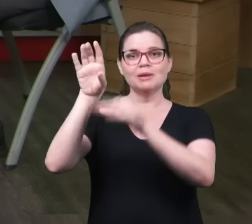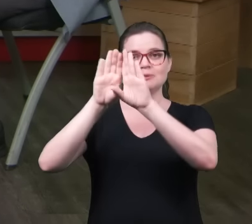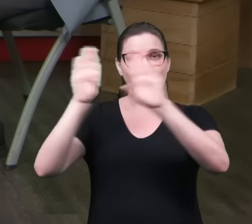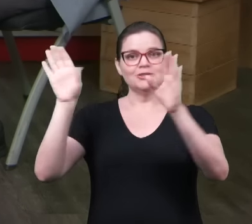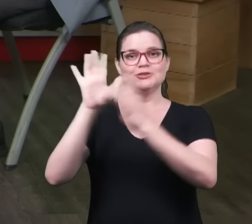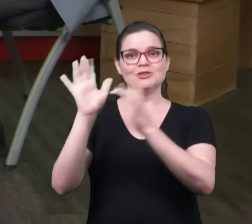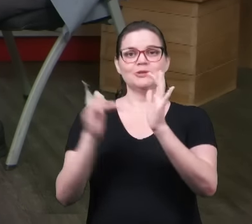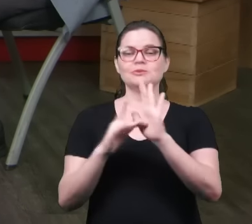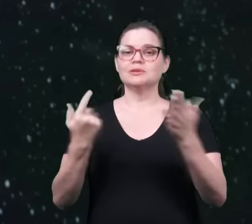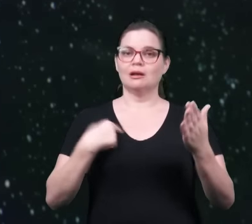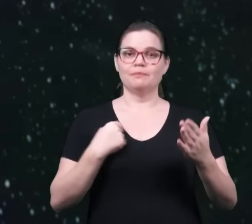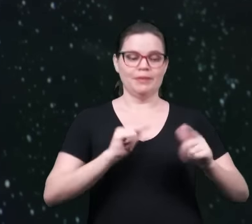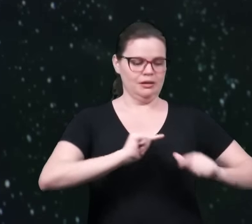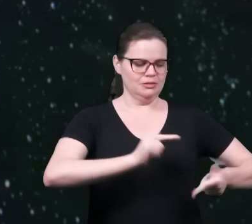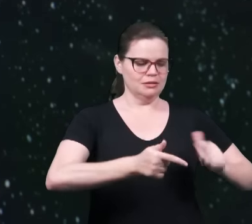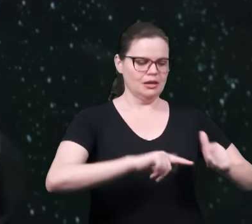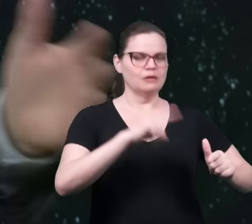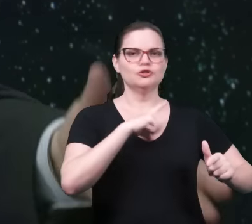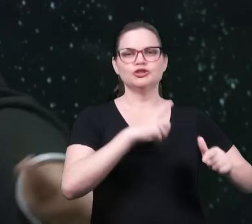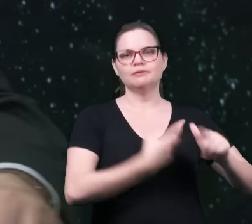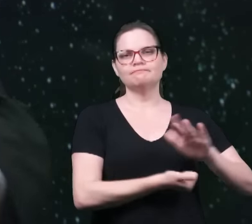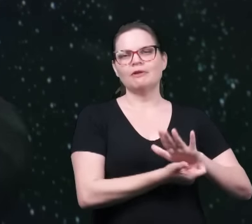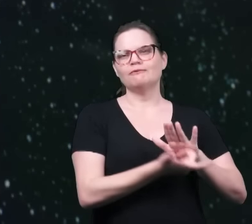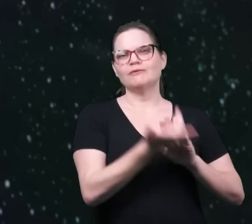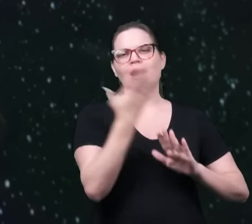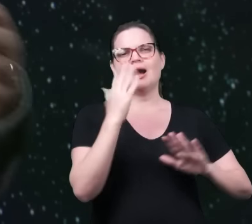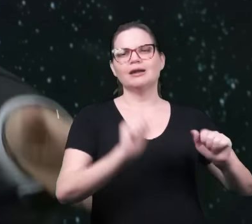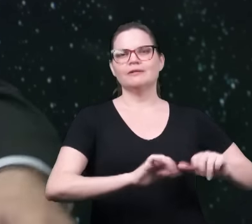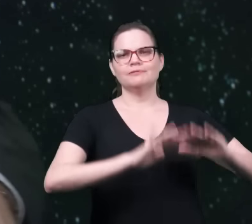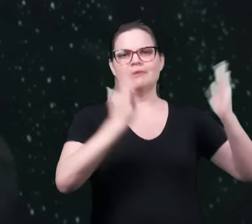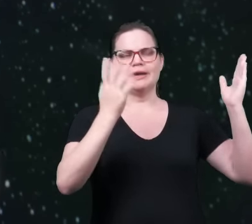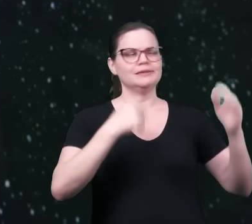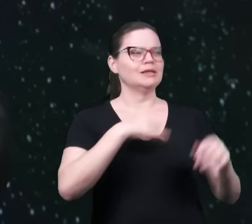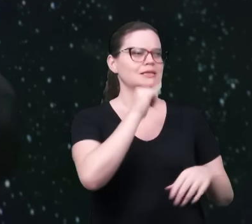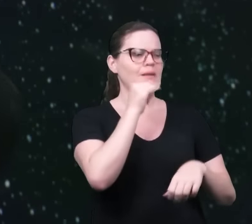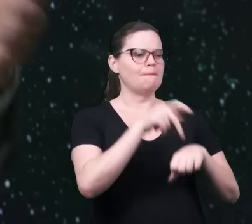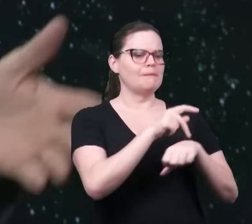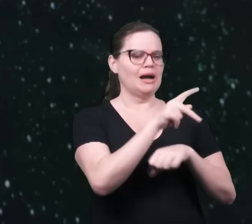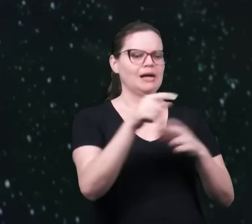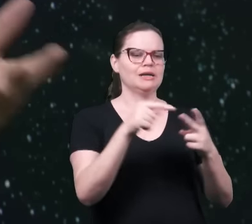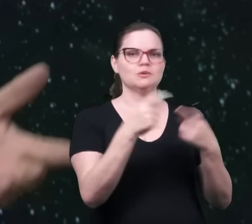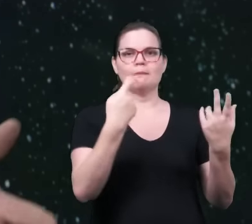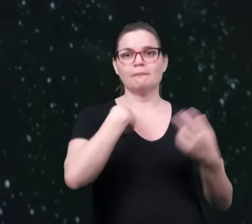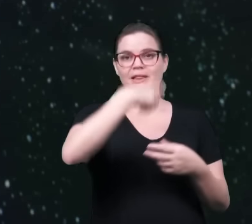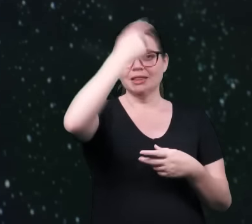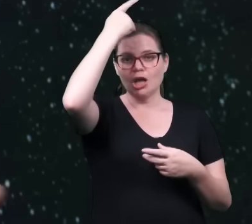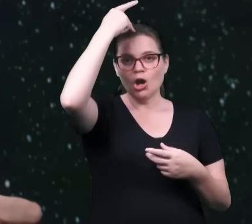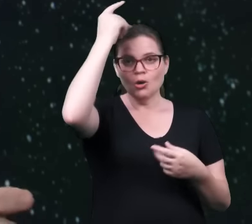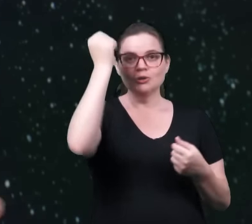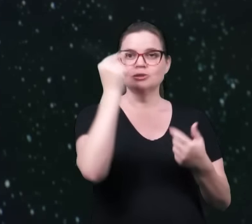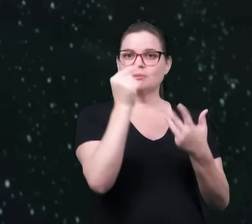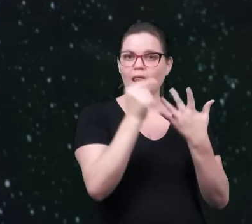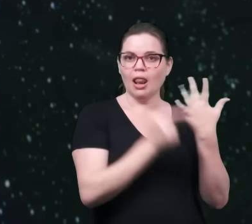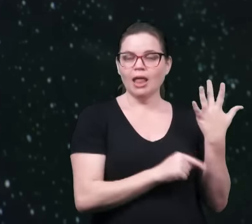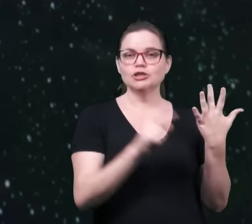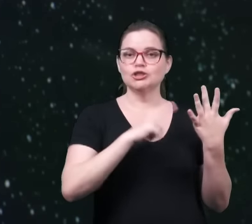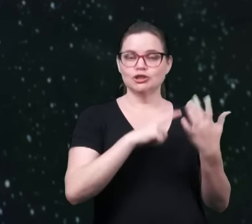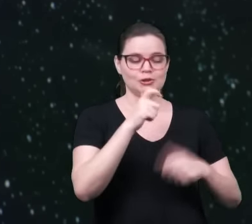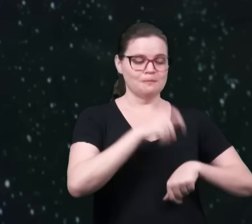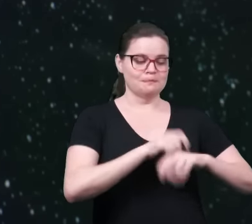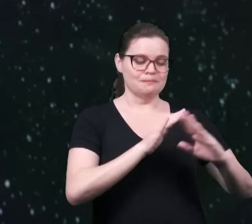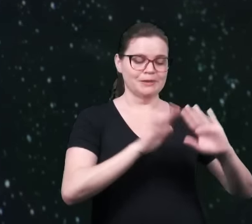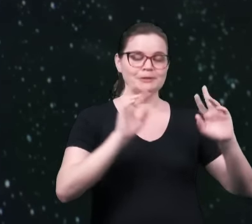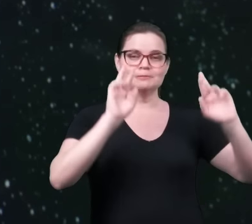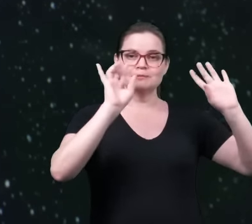Israel sempre teve muitas festas, né? Era Páscoa, Pentecoste, todas as festas eram marcadas por momentos especiais.